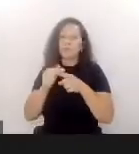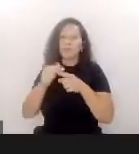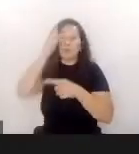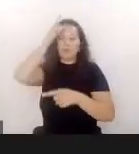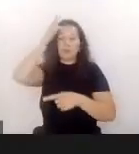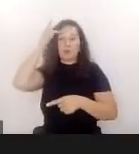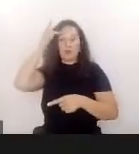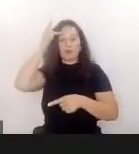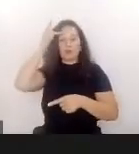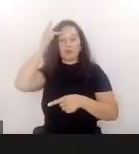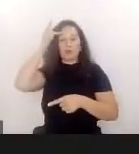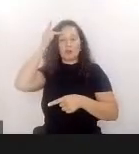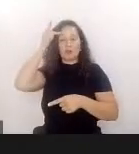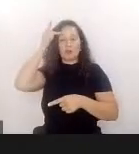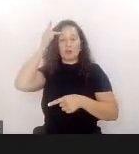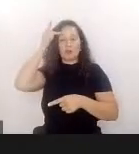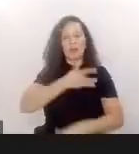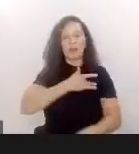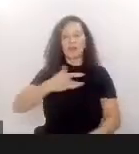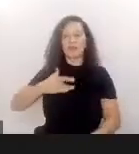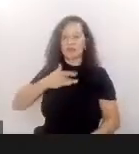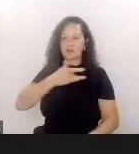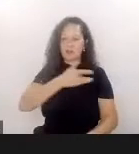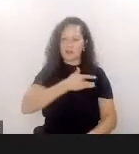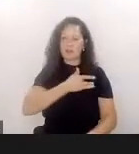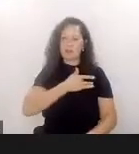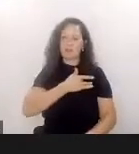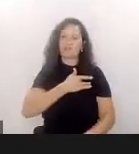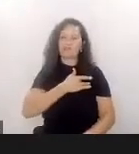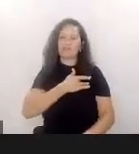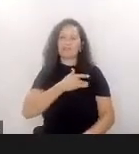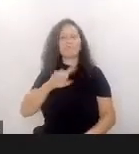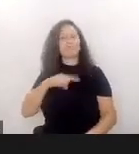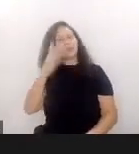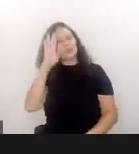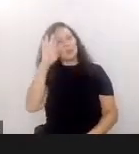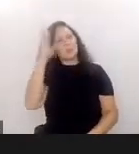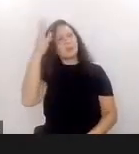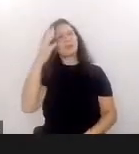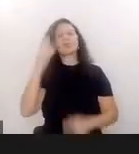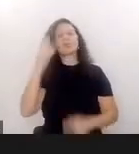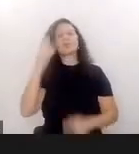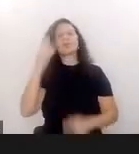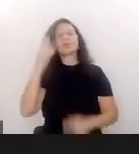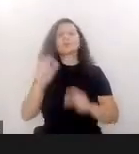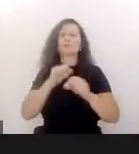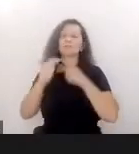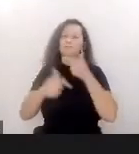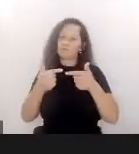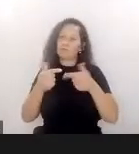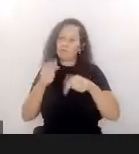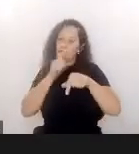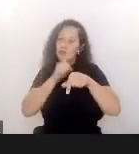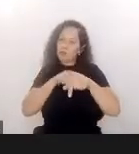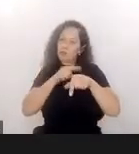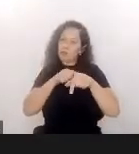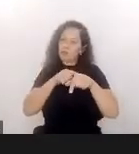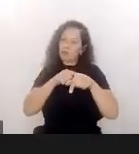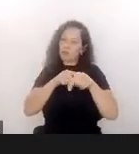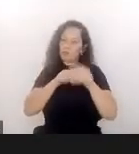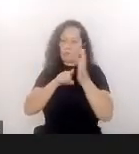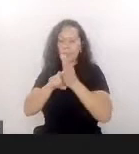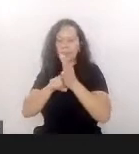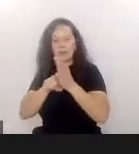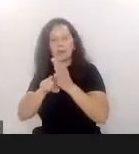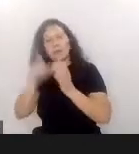E o que a gente decidiu fazer foi completar um ciclo dessa pesquisa e exposição que começou há